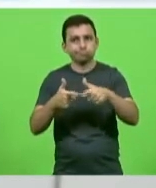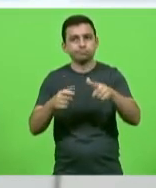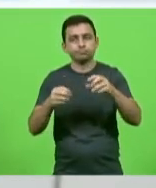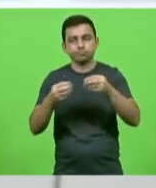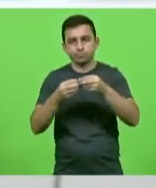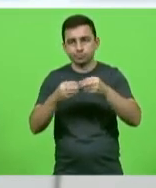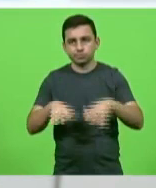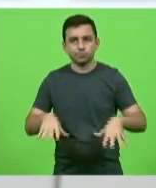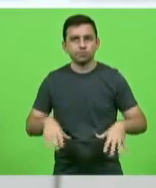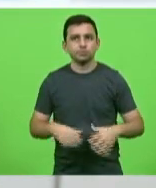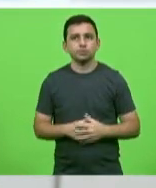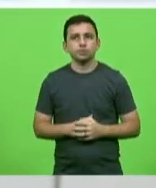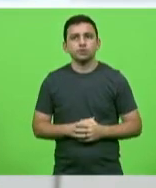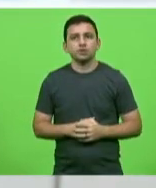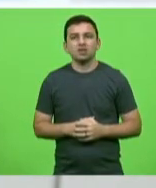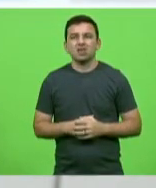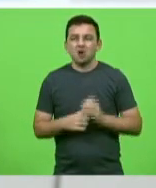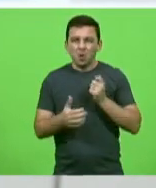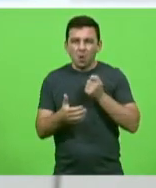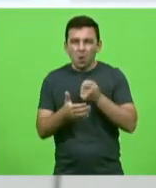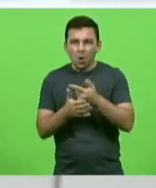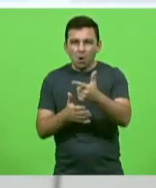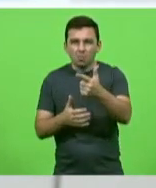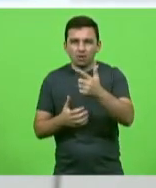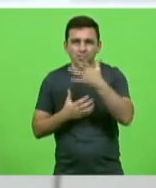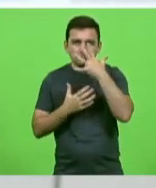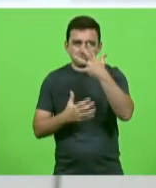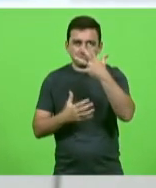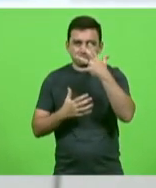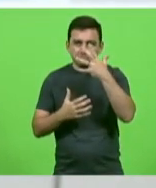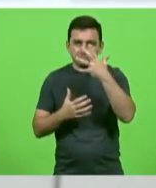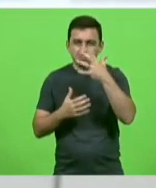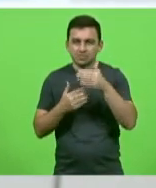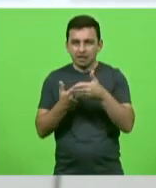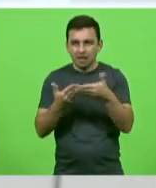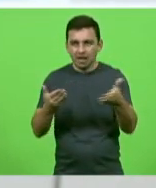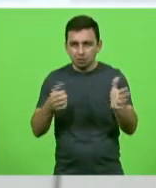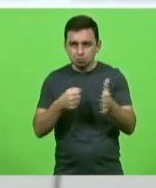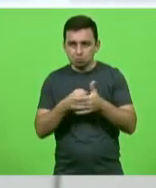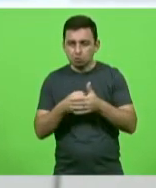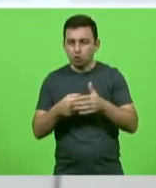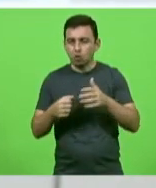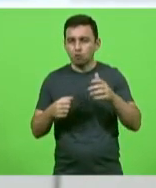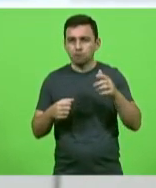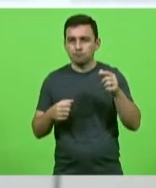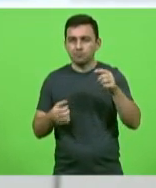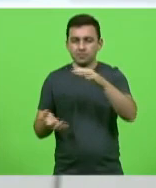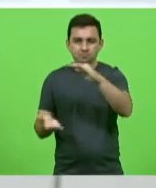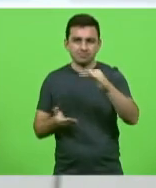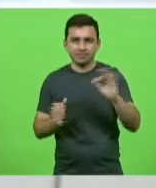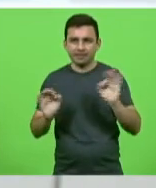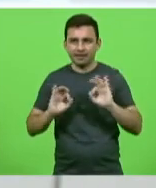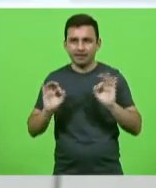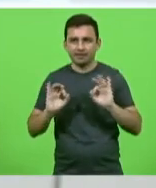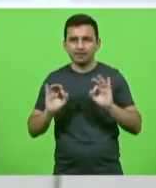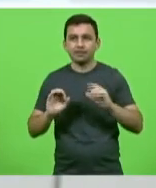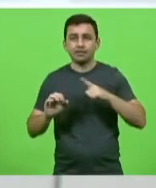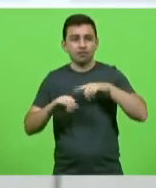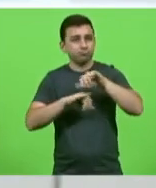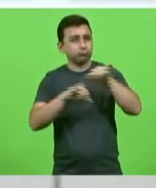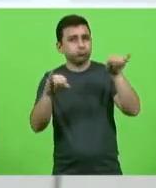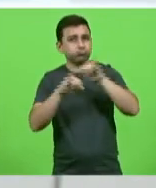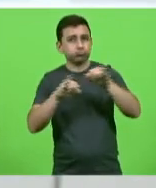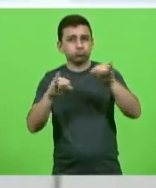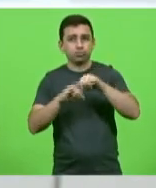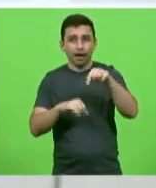Deveras para compra de respiradores fantasmas ganhou repercussão não só na sociedade